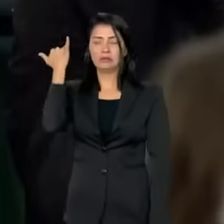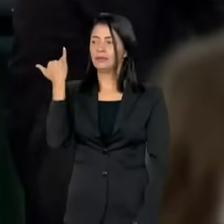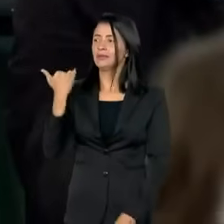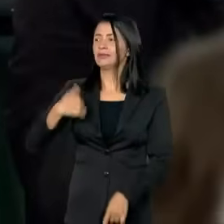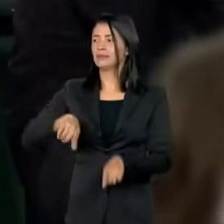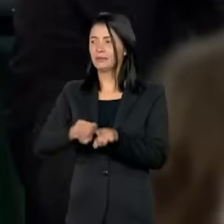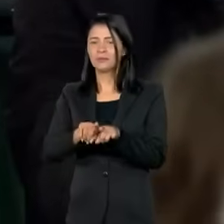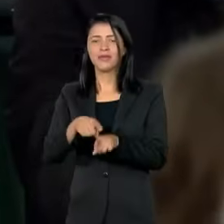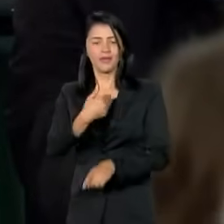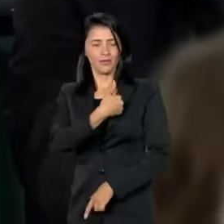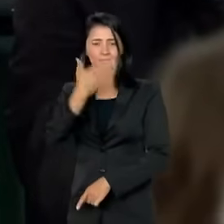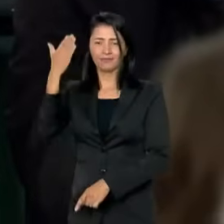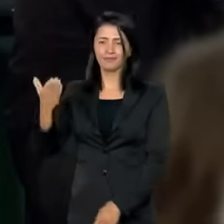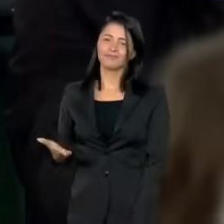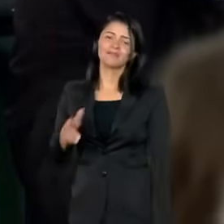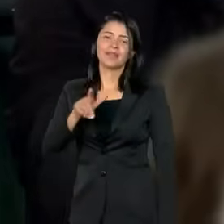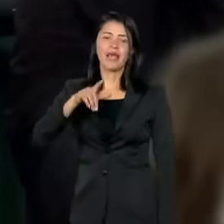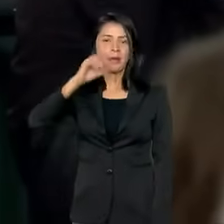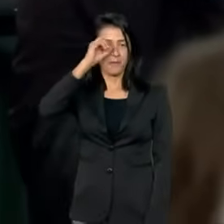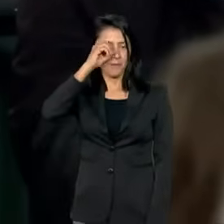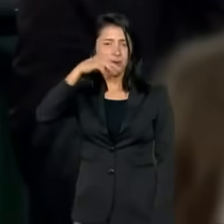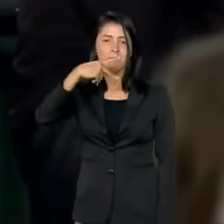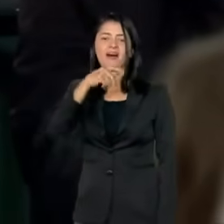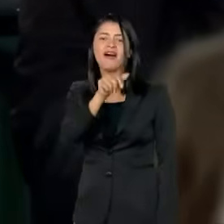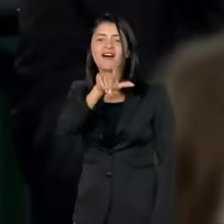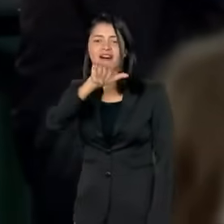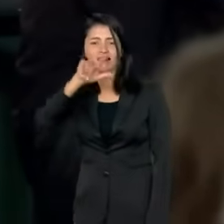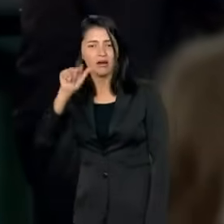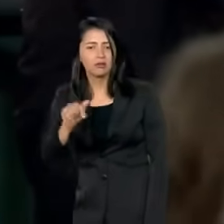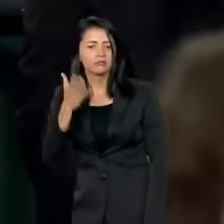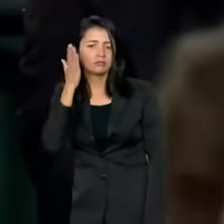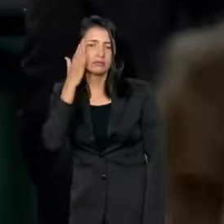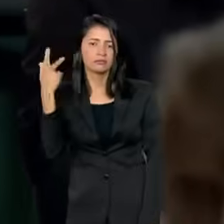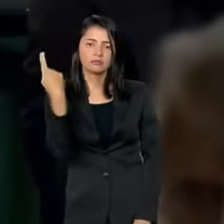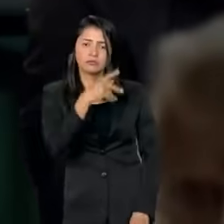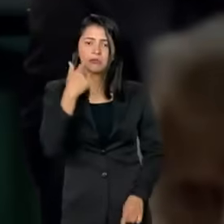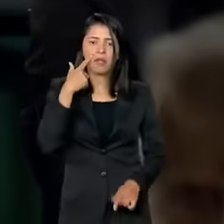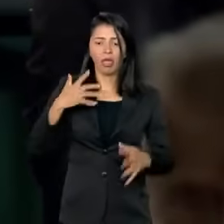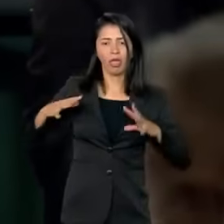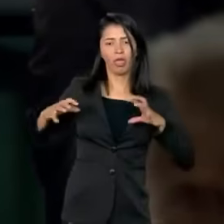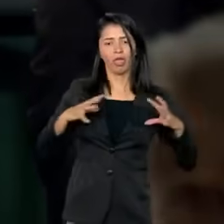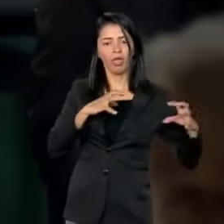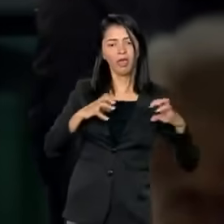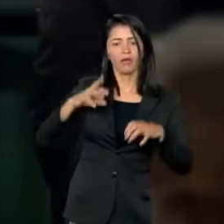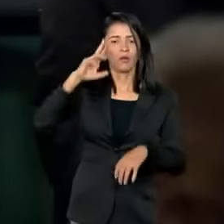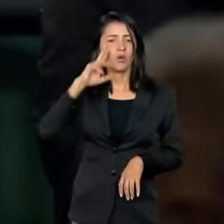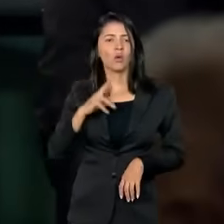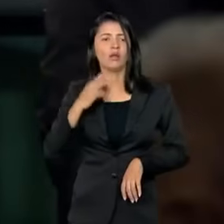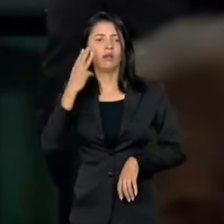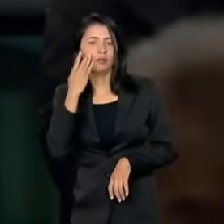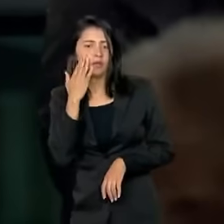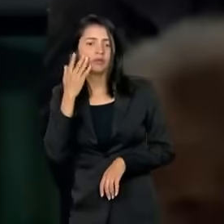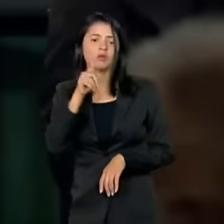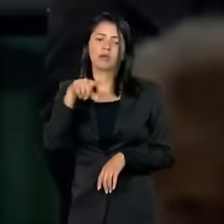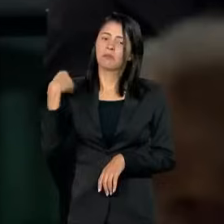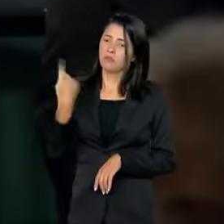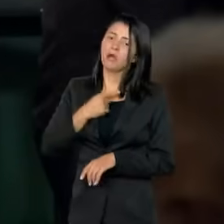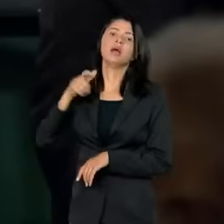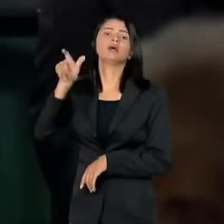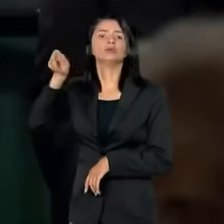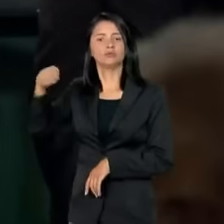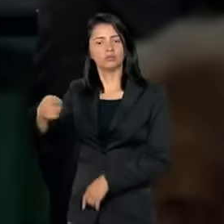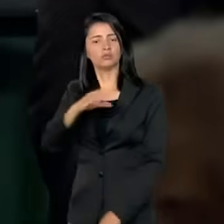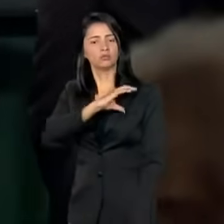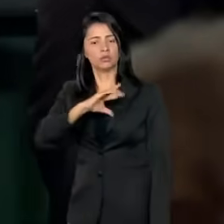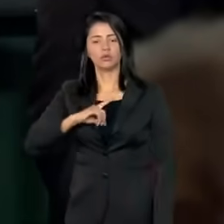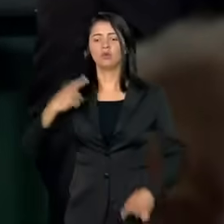nosso companheiro Alexandre Padilha, que você sabe que parece que briga com Lira, que parece que briga com Pacheco, mas é o nosso coordenador